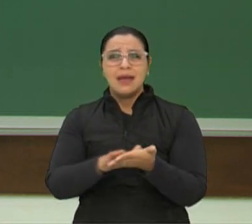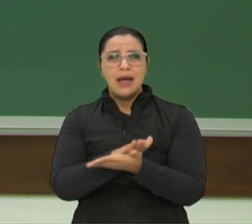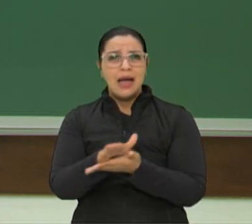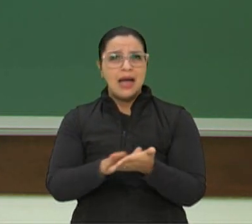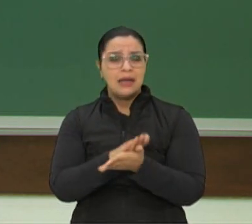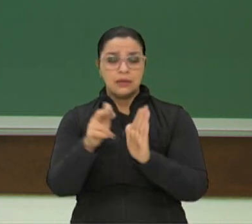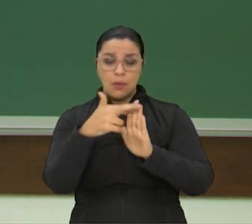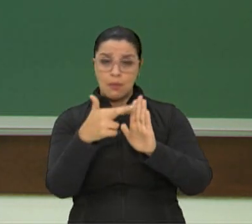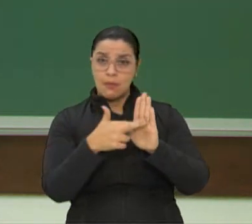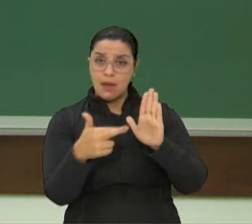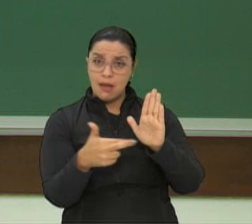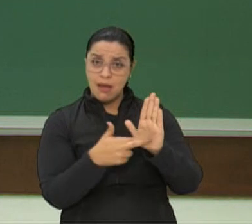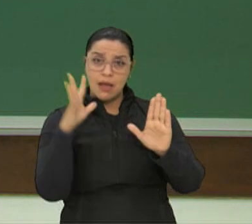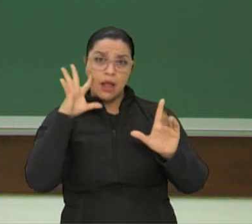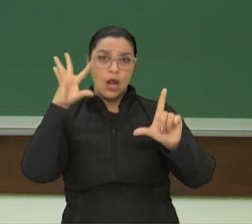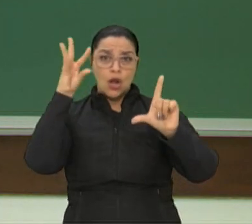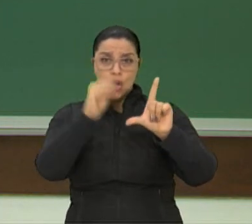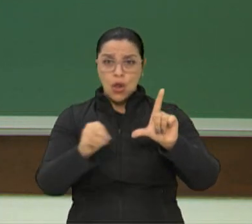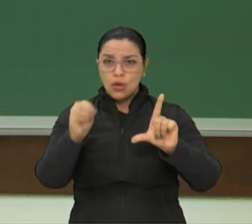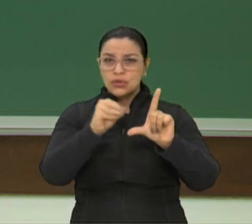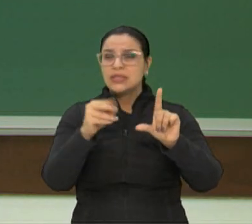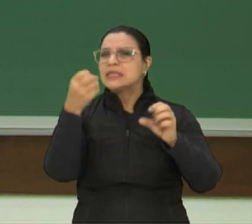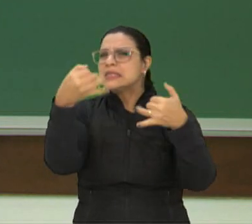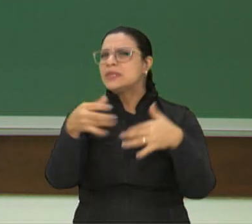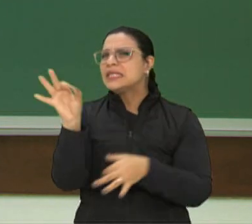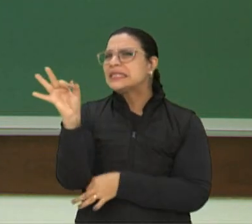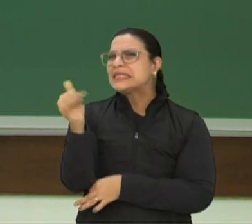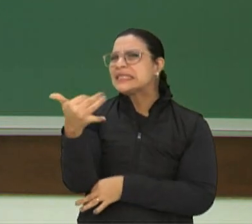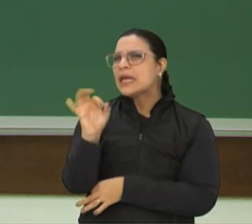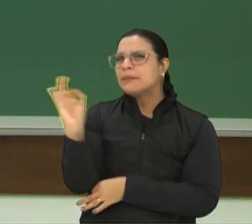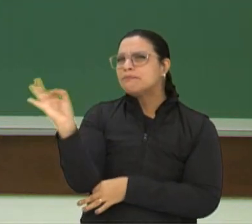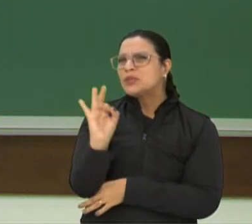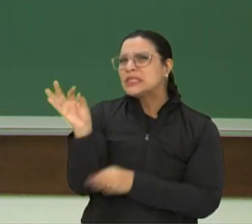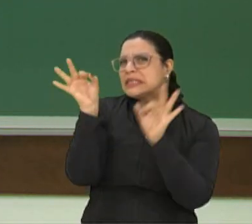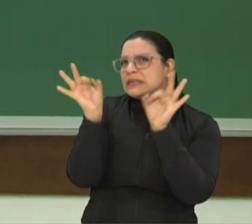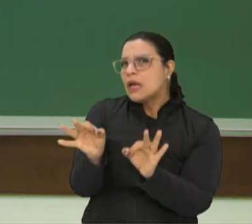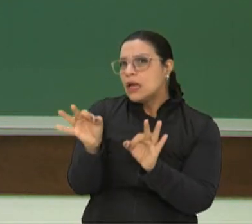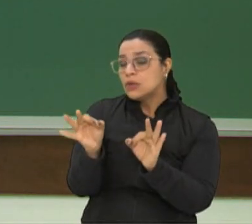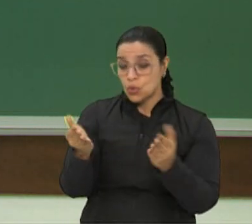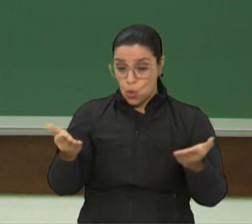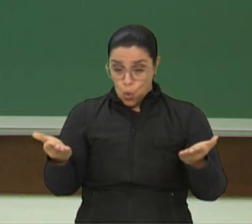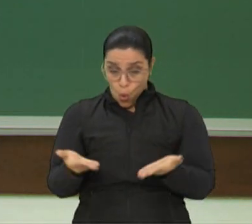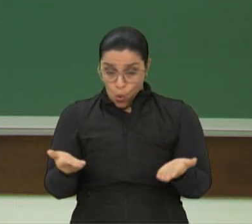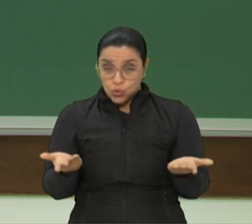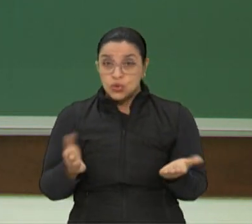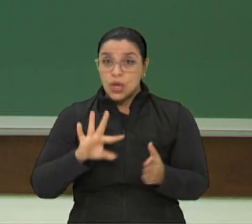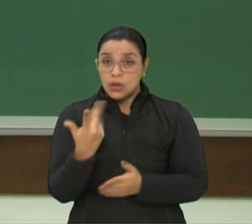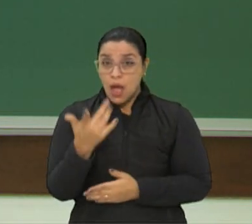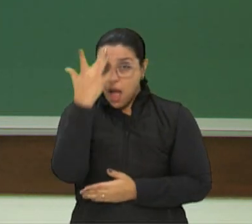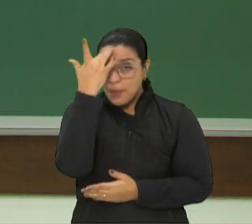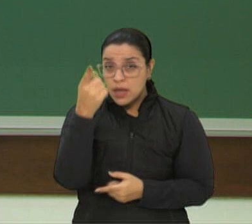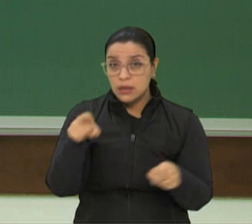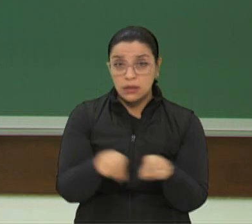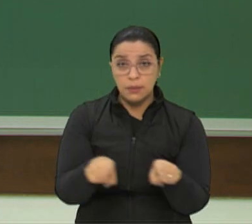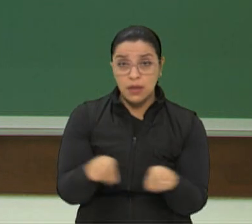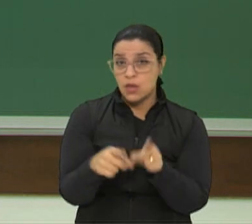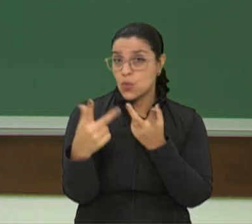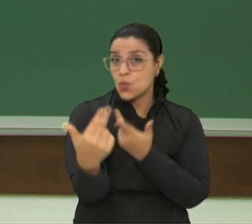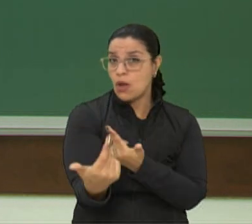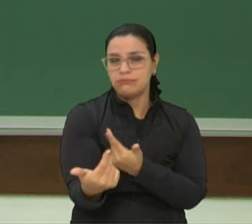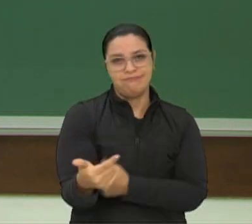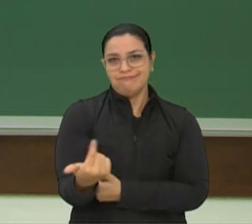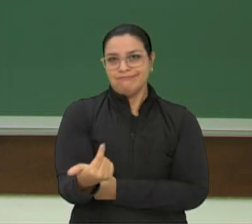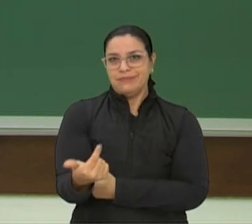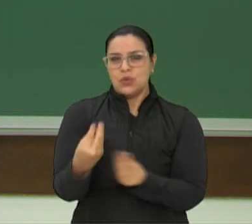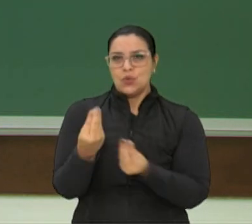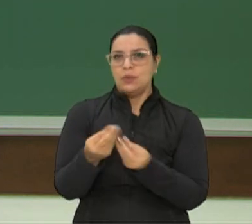nenhum fator lógico que prove com 100% de certeza que uma coisa que aconteceu até hoje vai acontecer amanhã também. Tá?